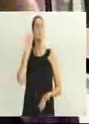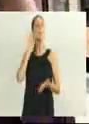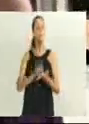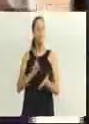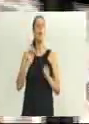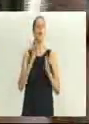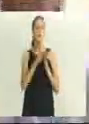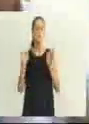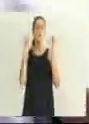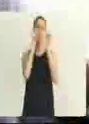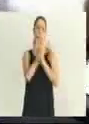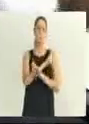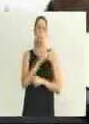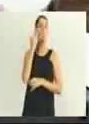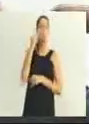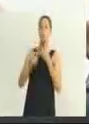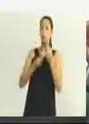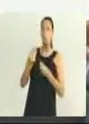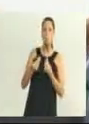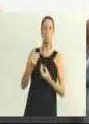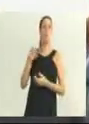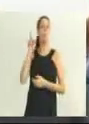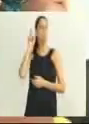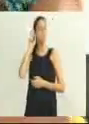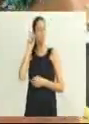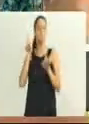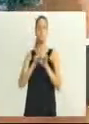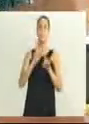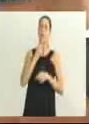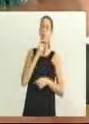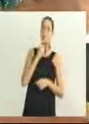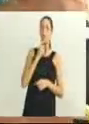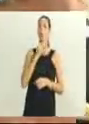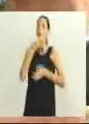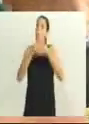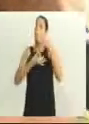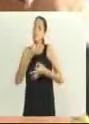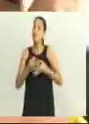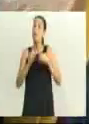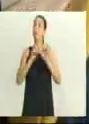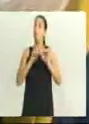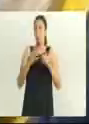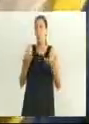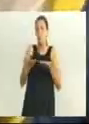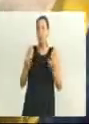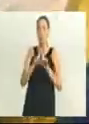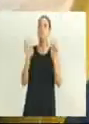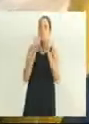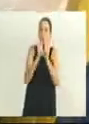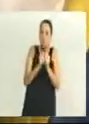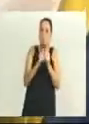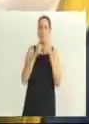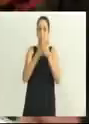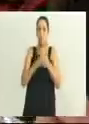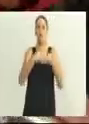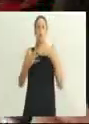unânime, eu não sei qual a avaliação do vereador Jefferson, do vereador Mantal, do vereador Robin, que acompanharam o nosso percurso hoje, mas